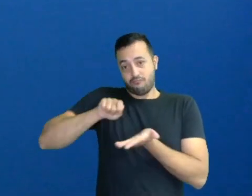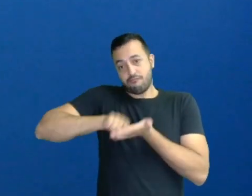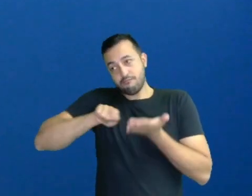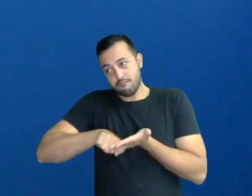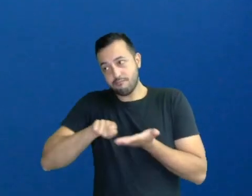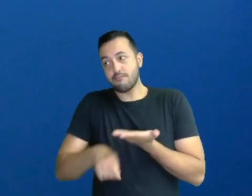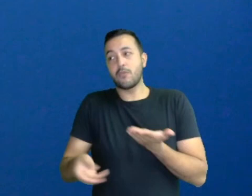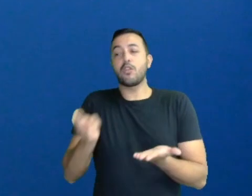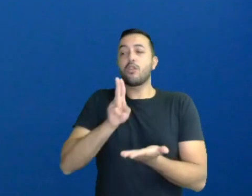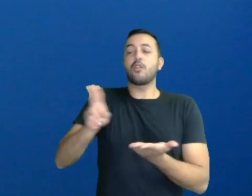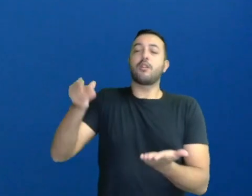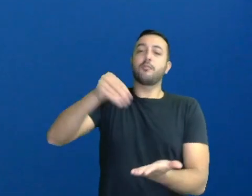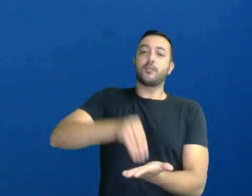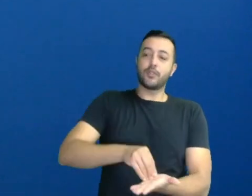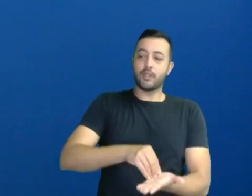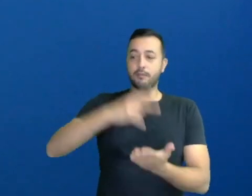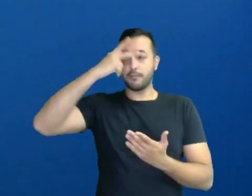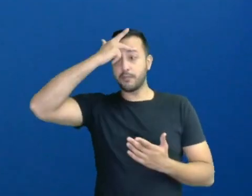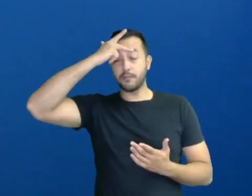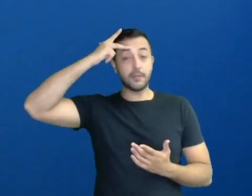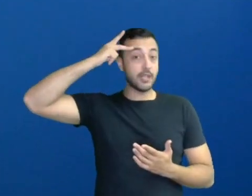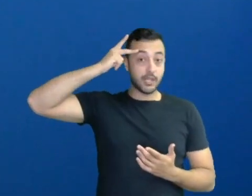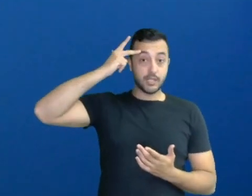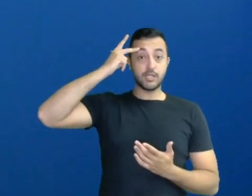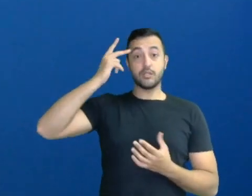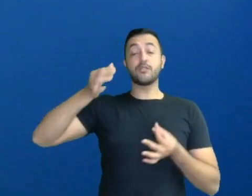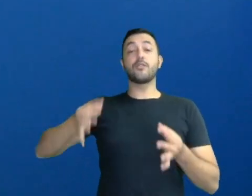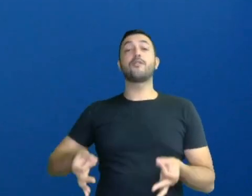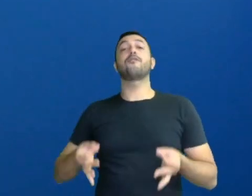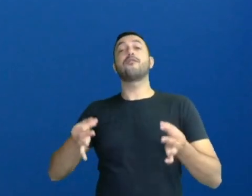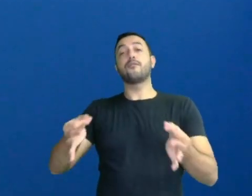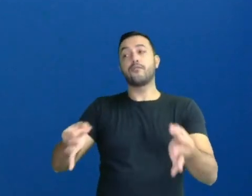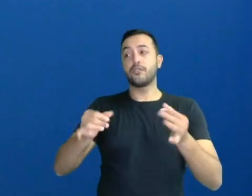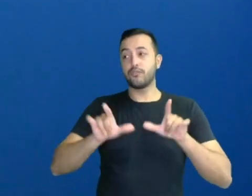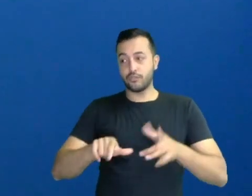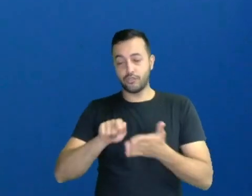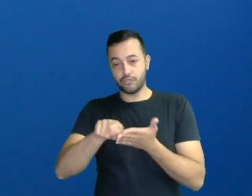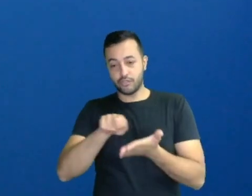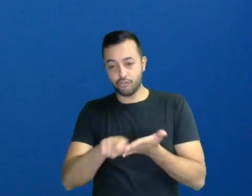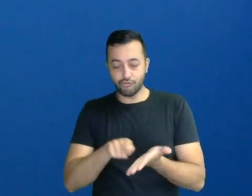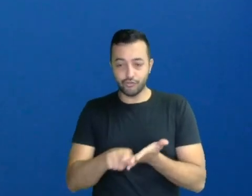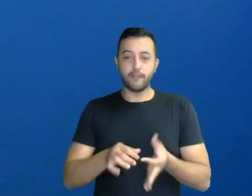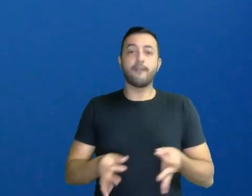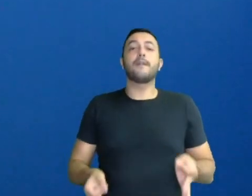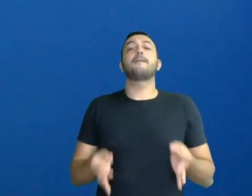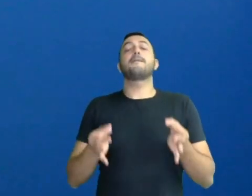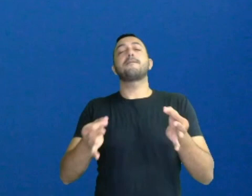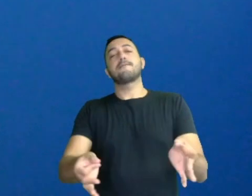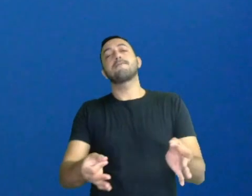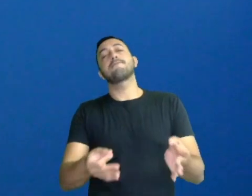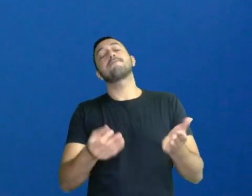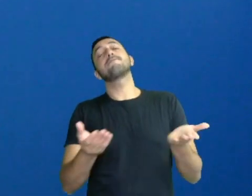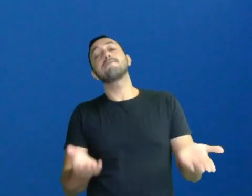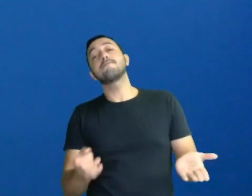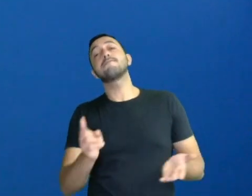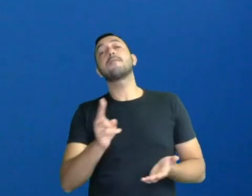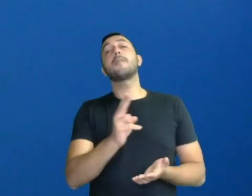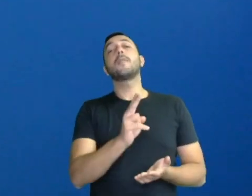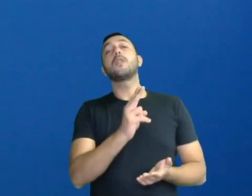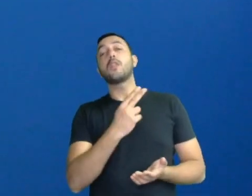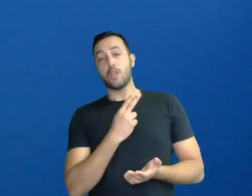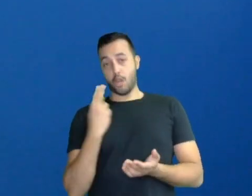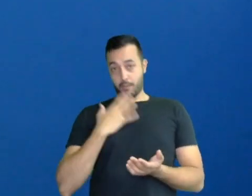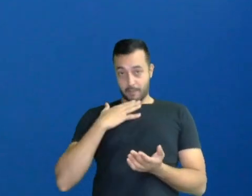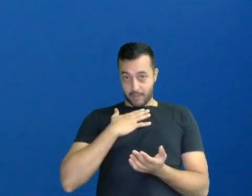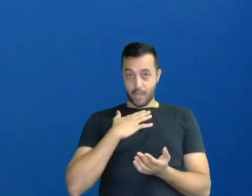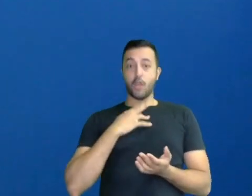o bilhete então a pessoa que enviou o bilhete que escreve o bilhete é chamada